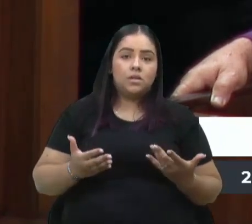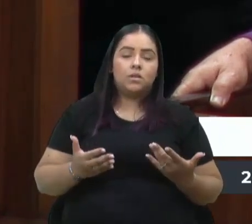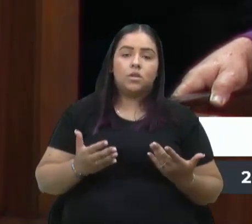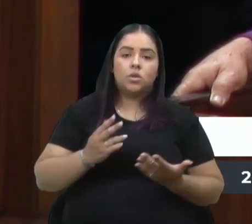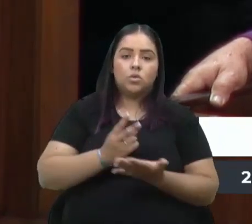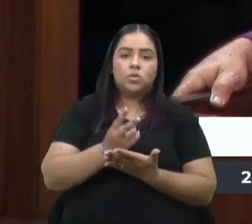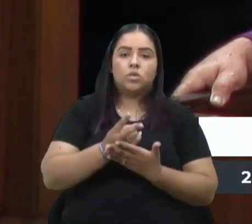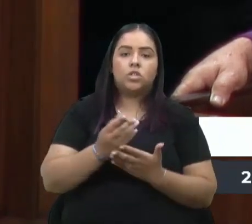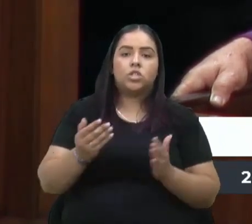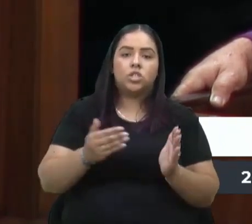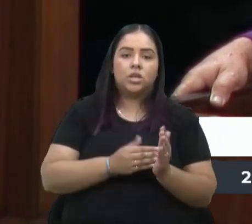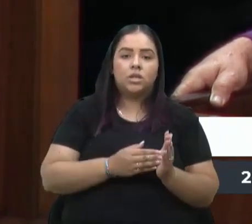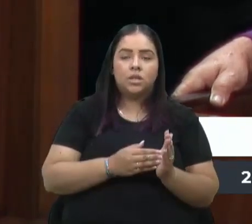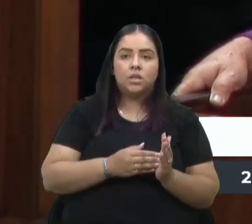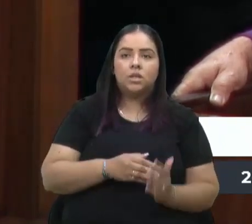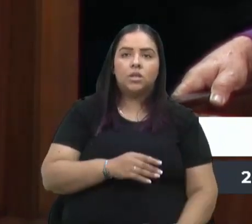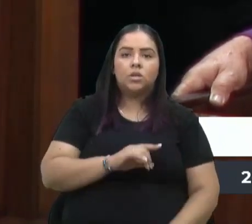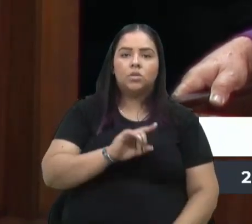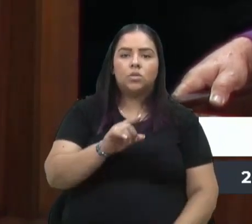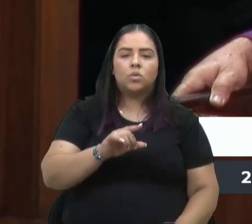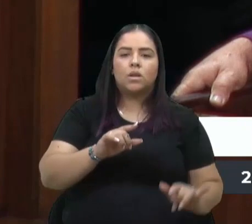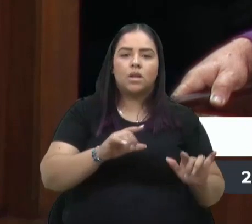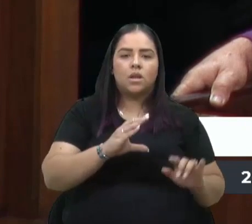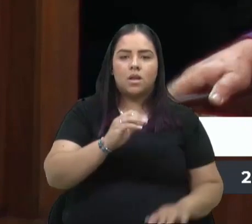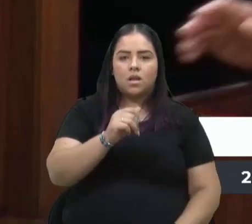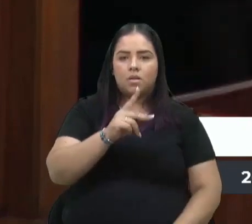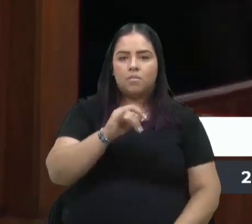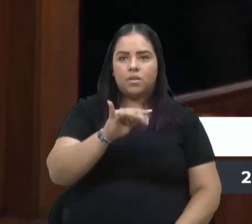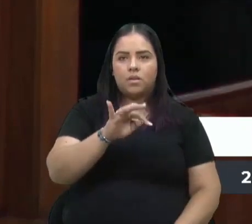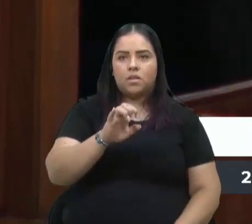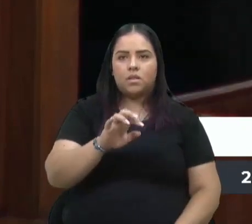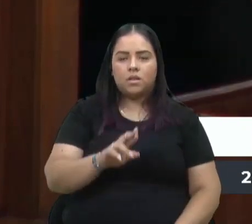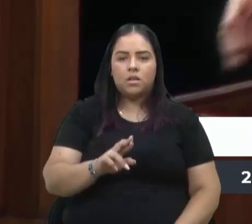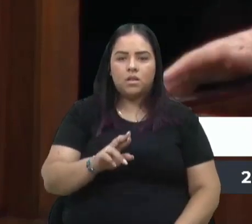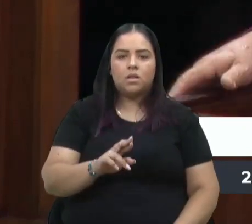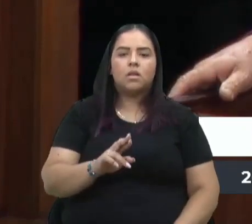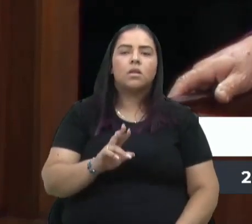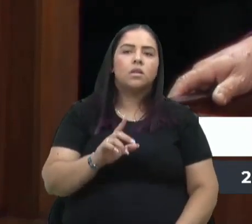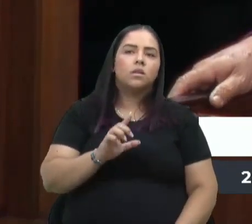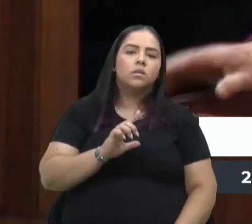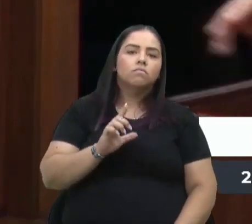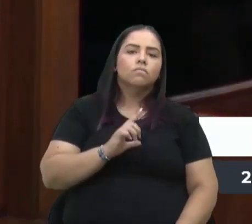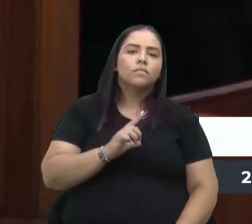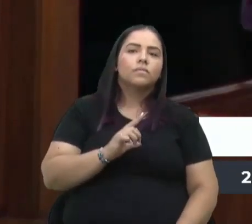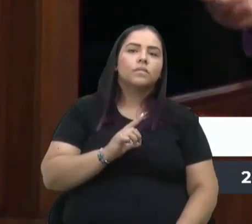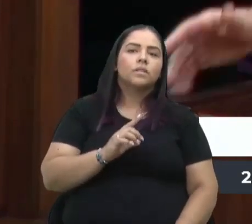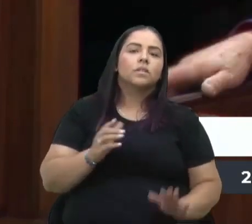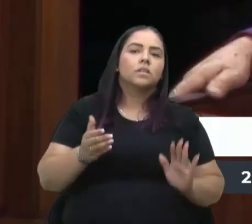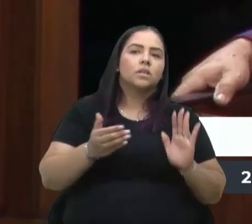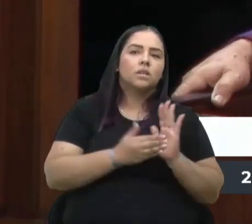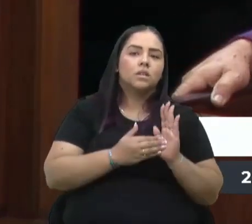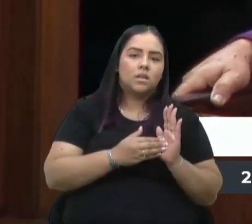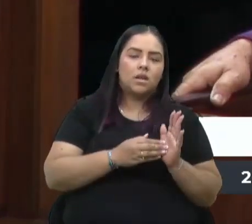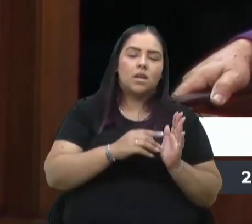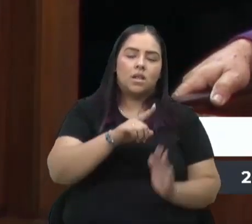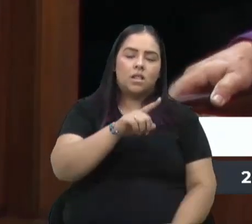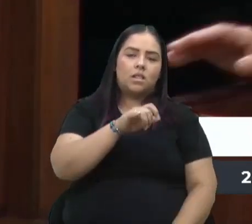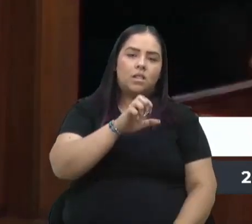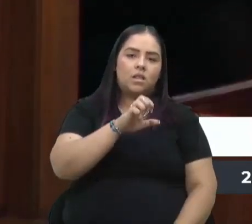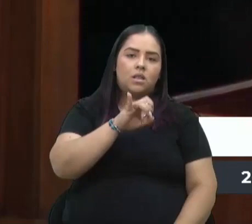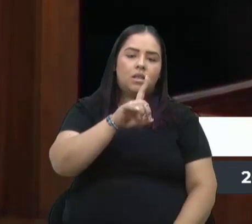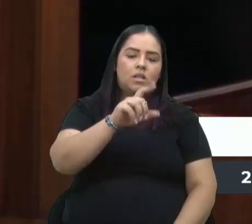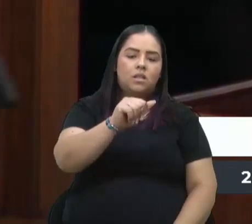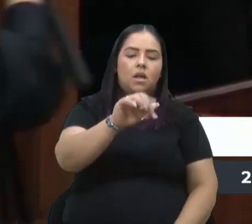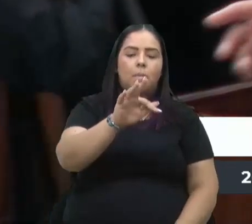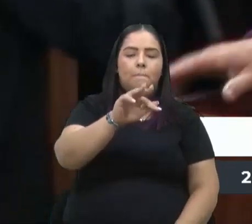E aí, quando chega no Capitel, para quem conhece, a rede se estendeu até Arlinda Manfro. A